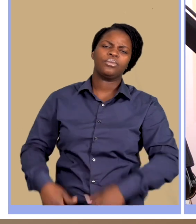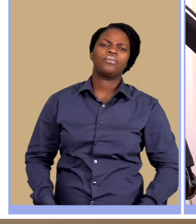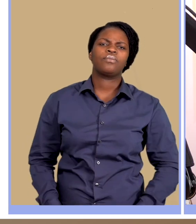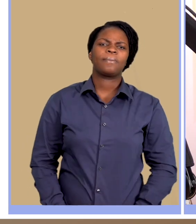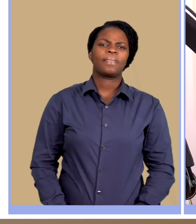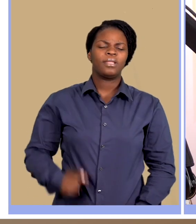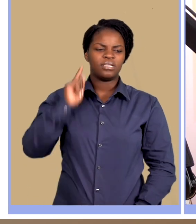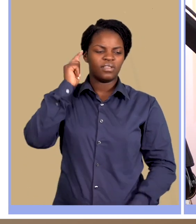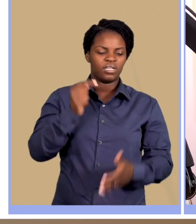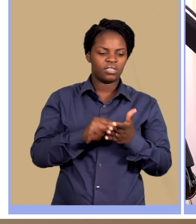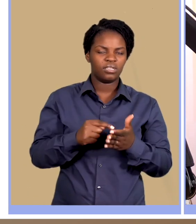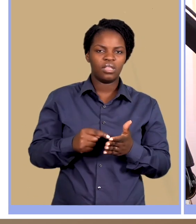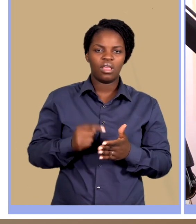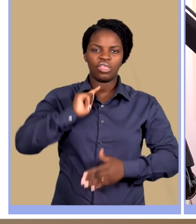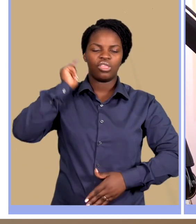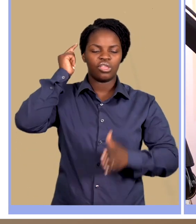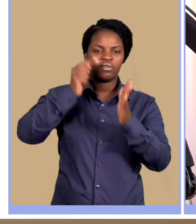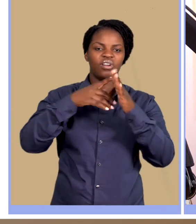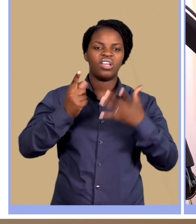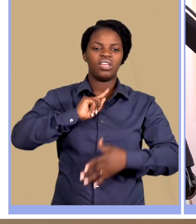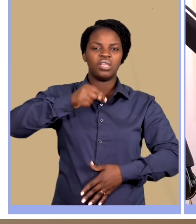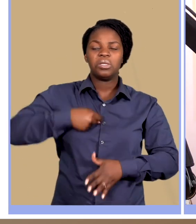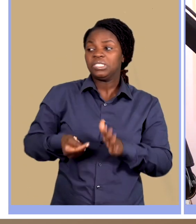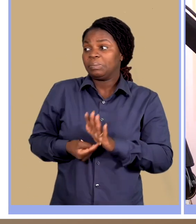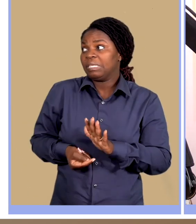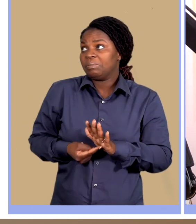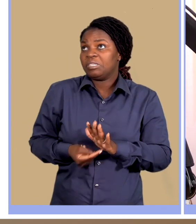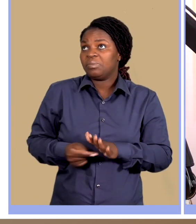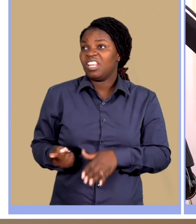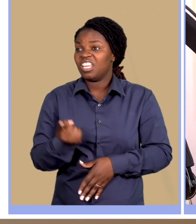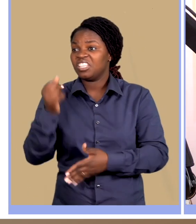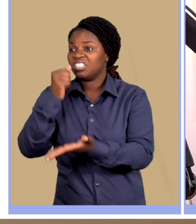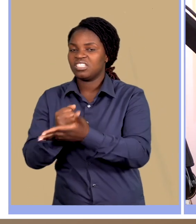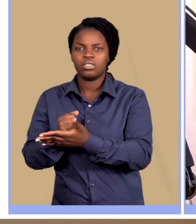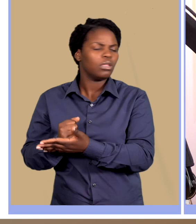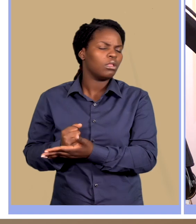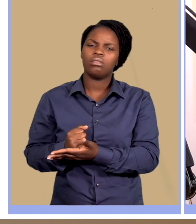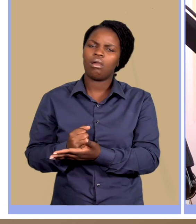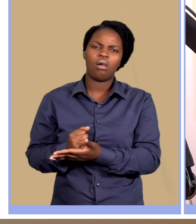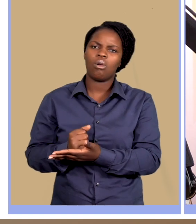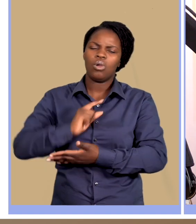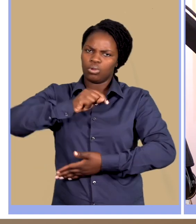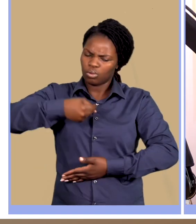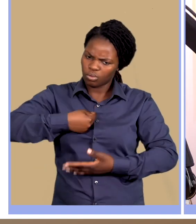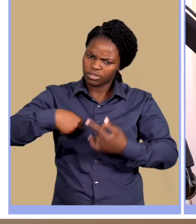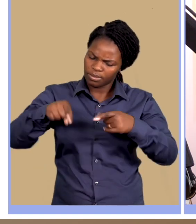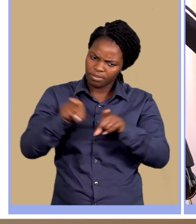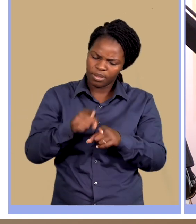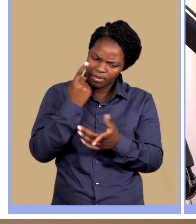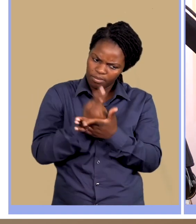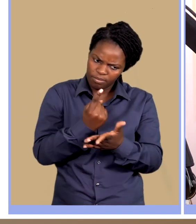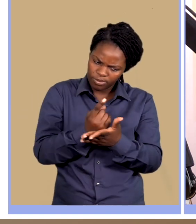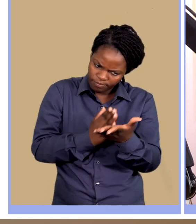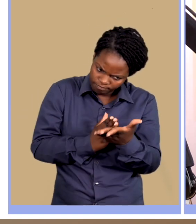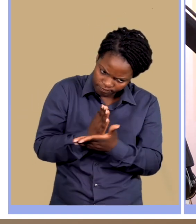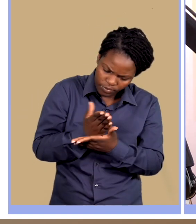trás no sentido de trazermos aquilo que é o nosso hard values, aquilo que é a nossa valência da razão de uma abordagem de